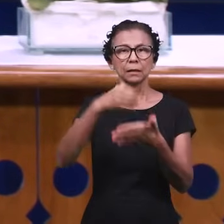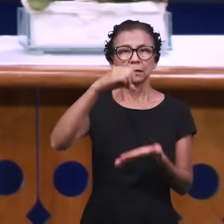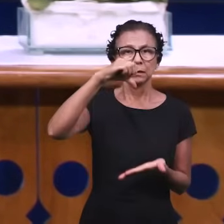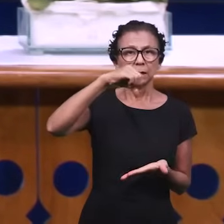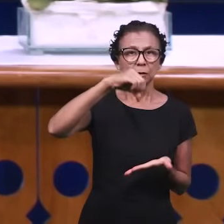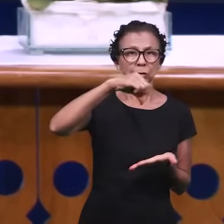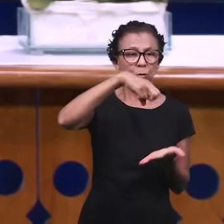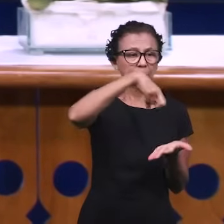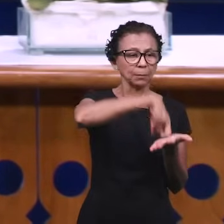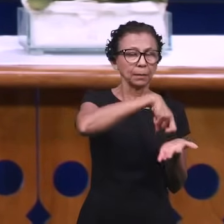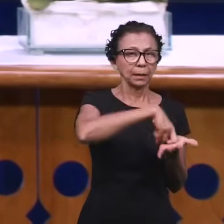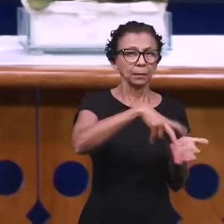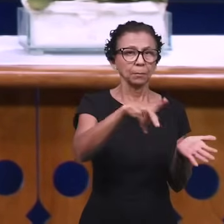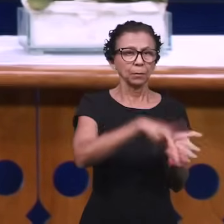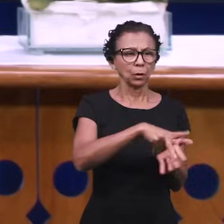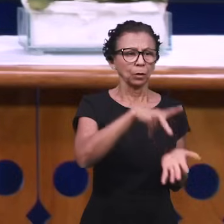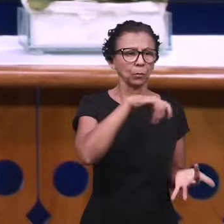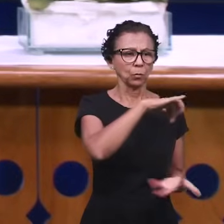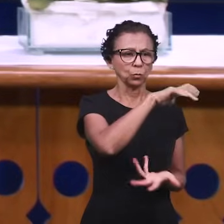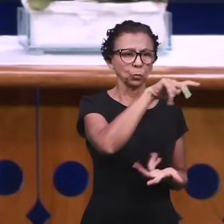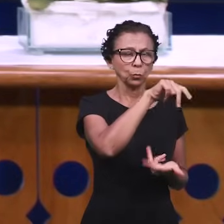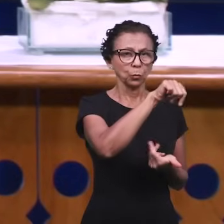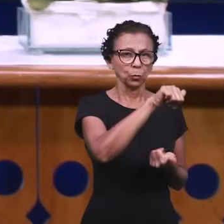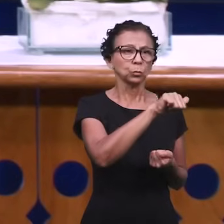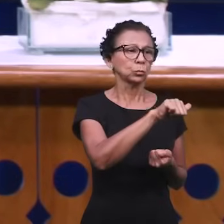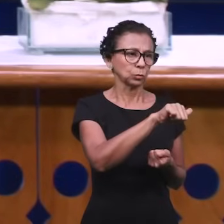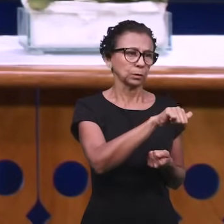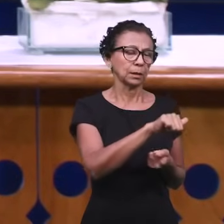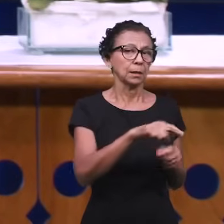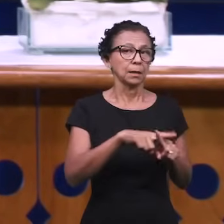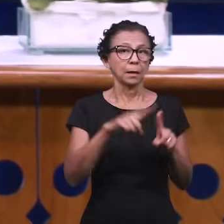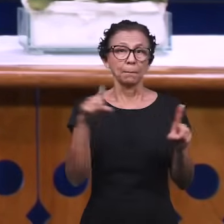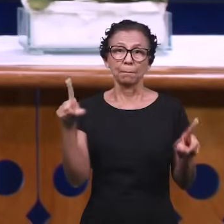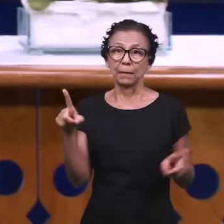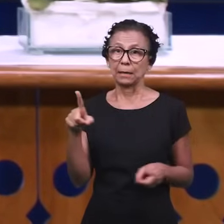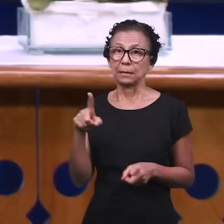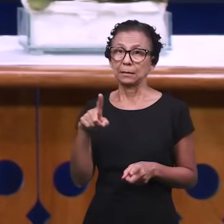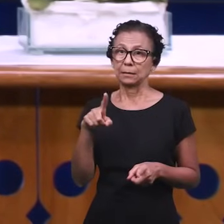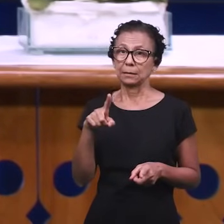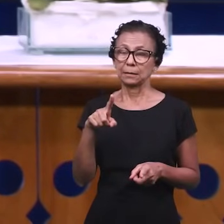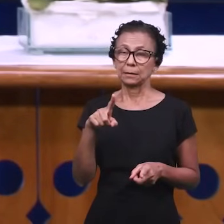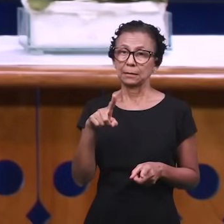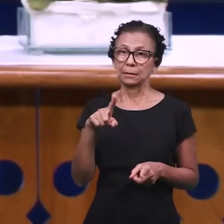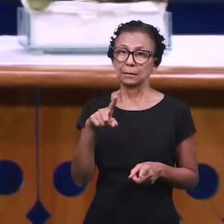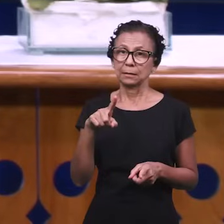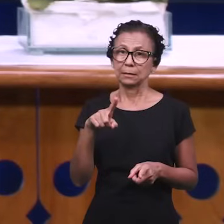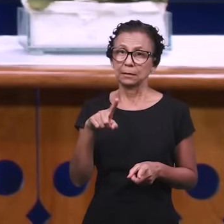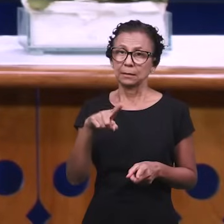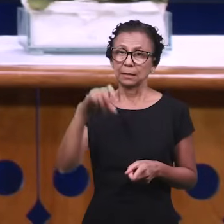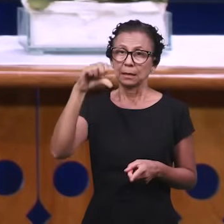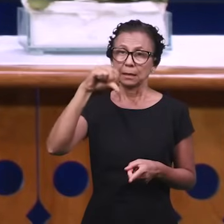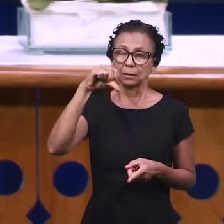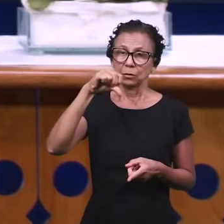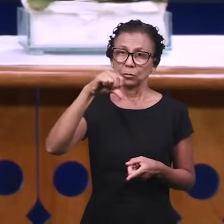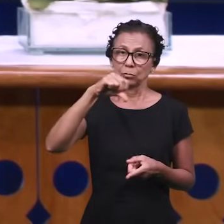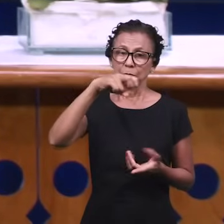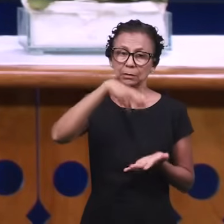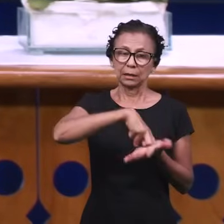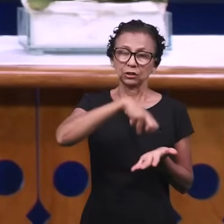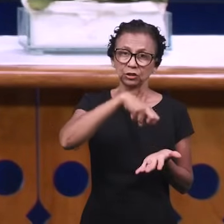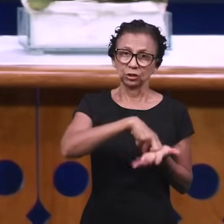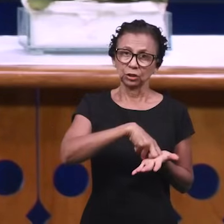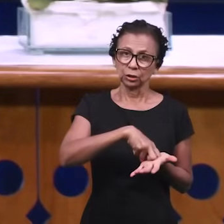9ª, as pragas eram do universo físico, mas a nona veio da eternidade, que era